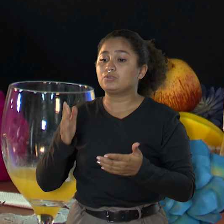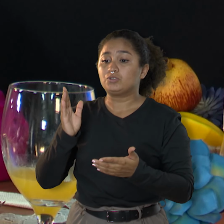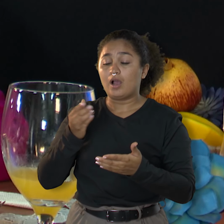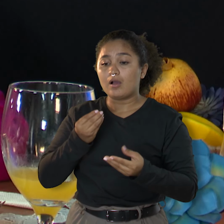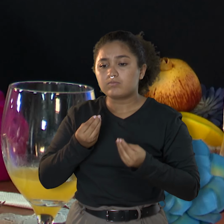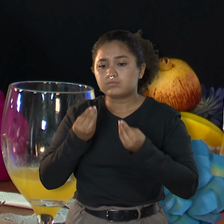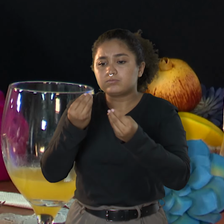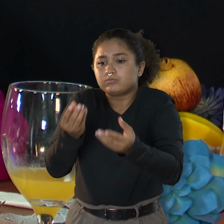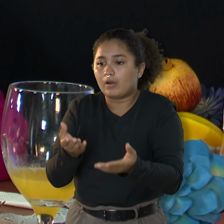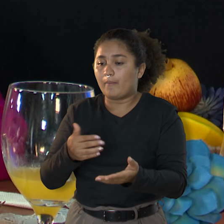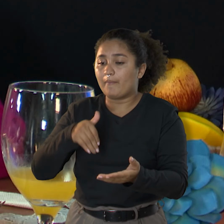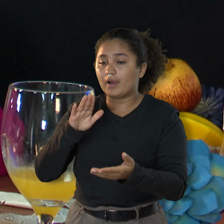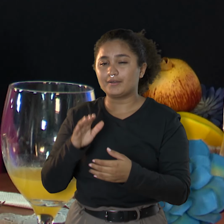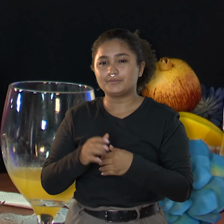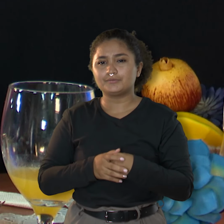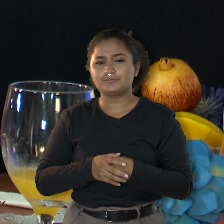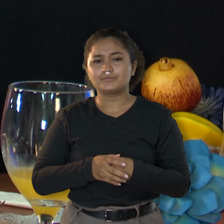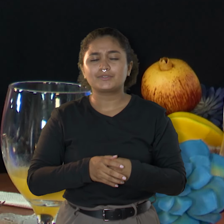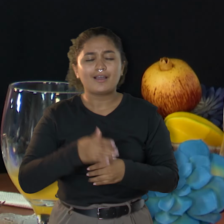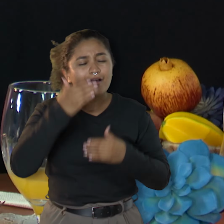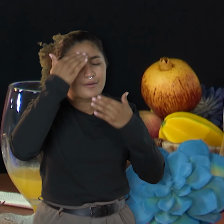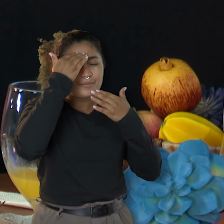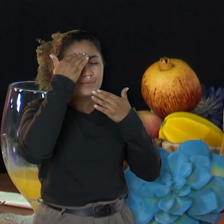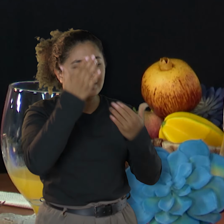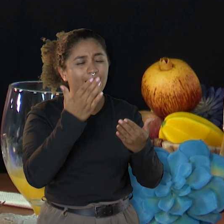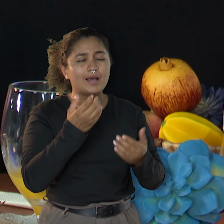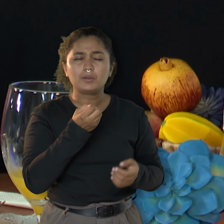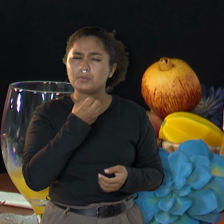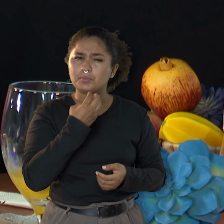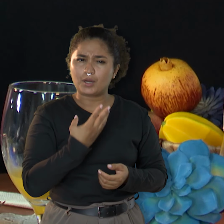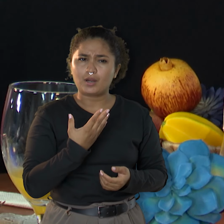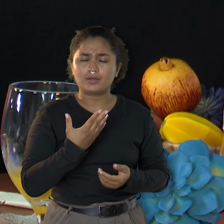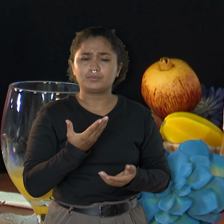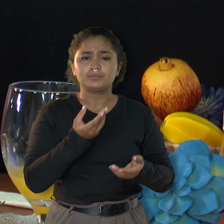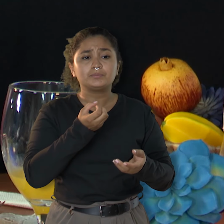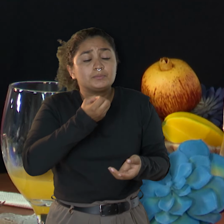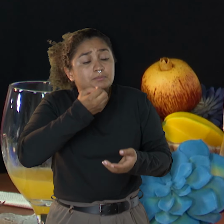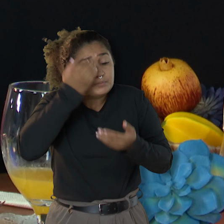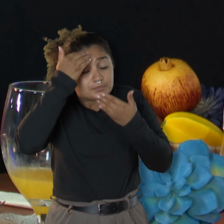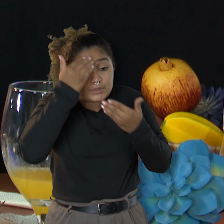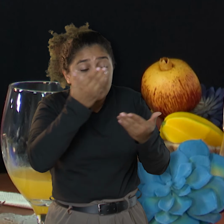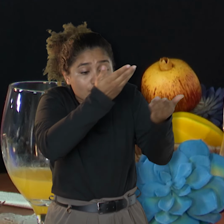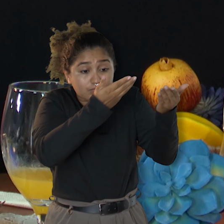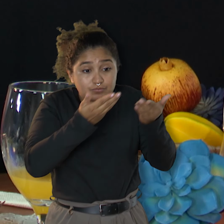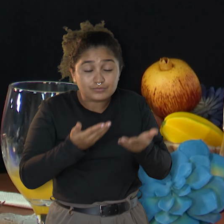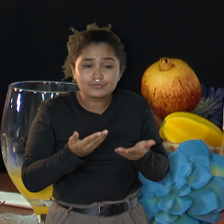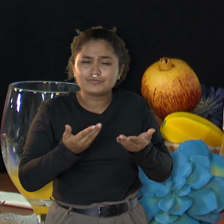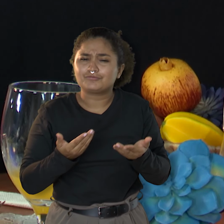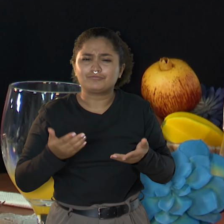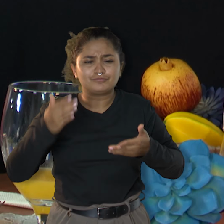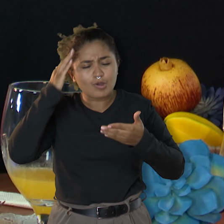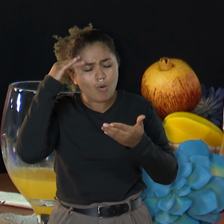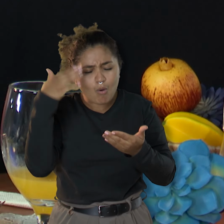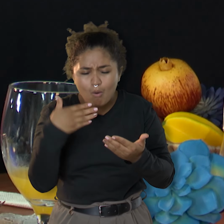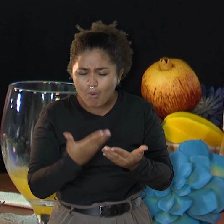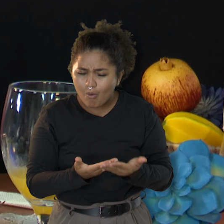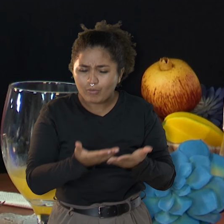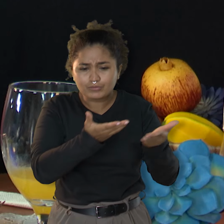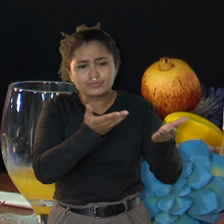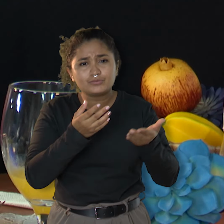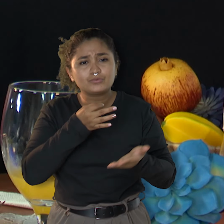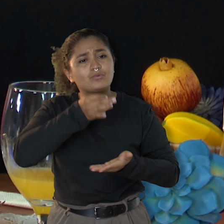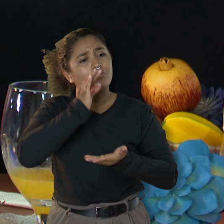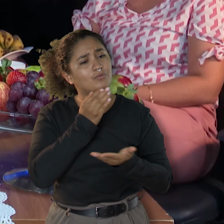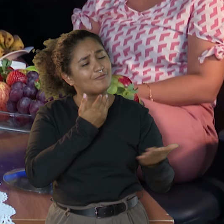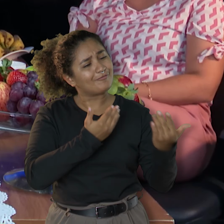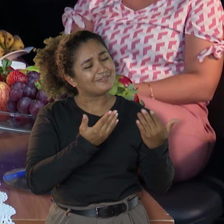oferecer, né? Como é que você tá? Obrigada, tô bem. Obrigada pela oportunidade. E é uma honra estar aqui, nesse café da manhã delicioso, para